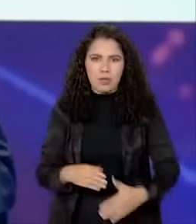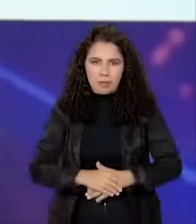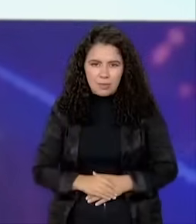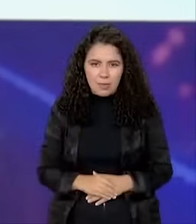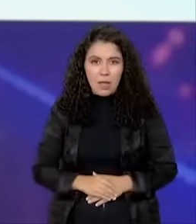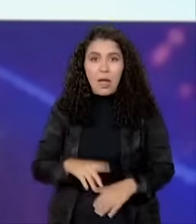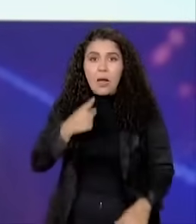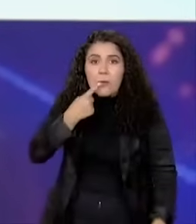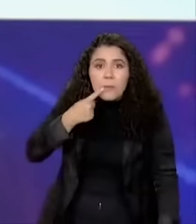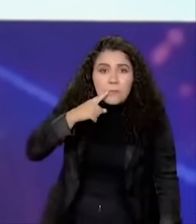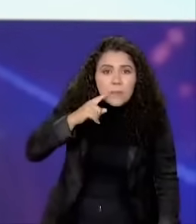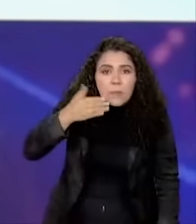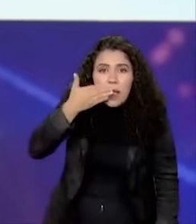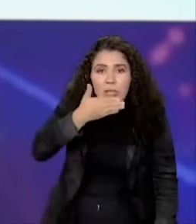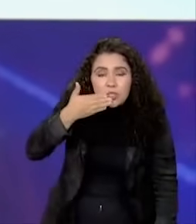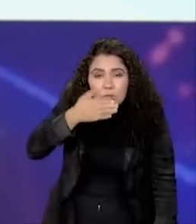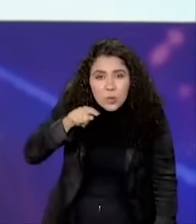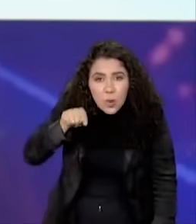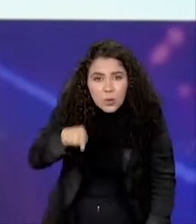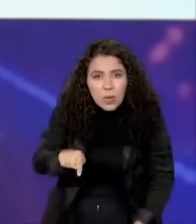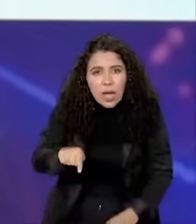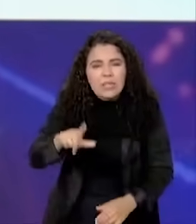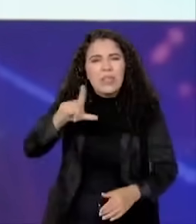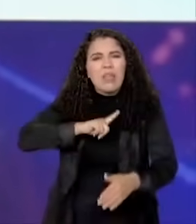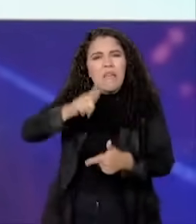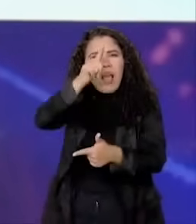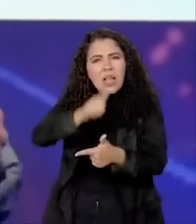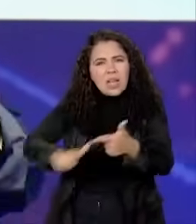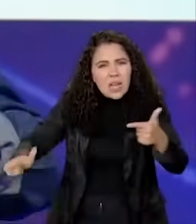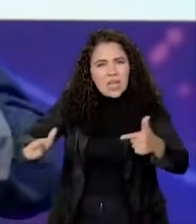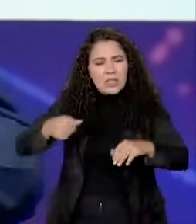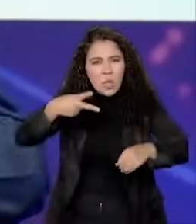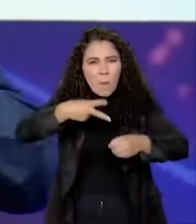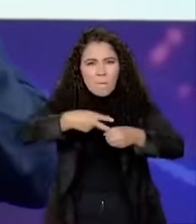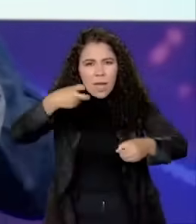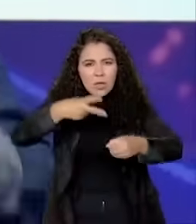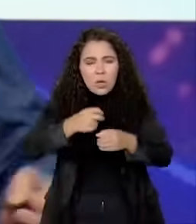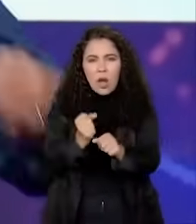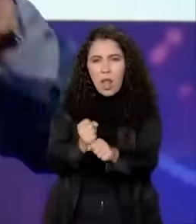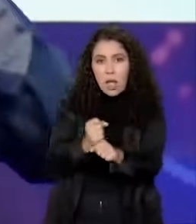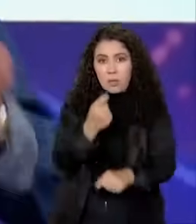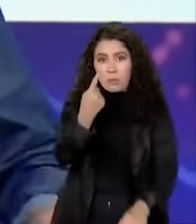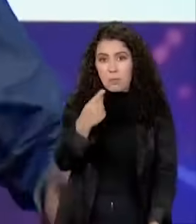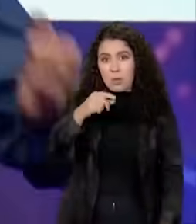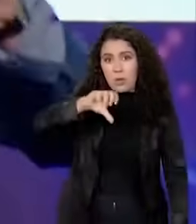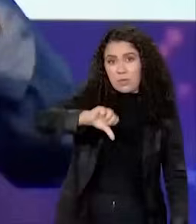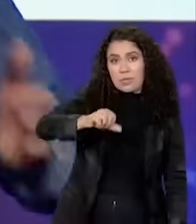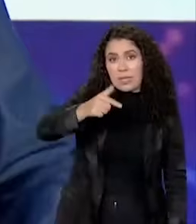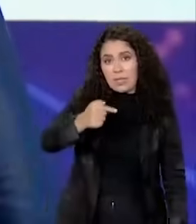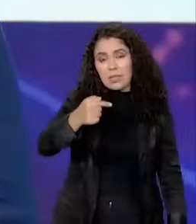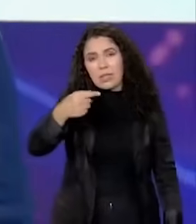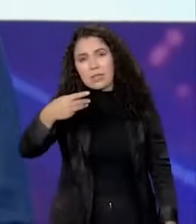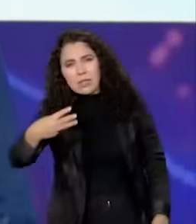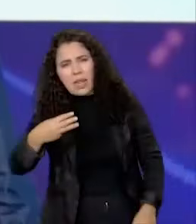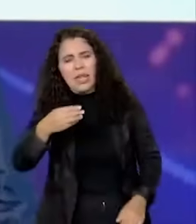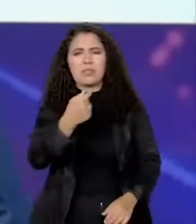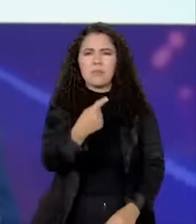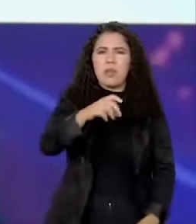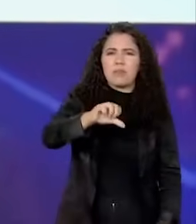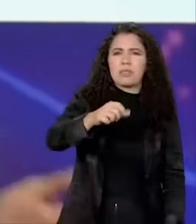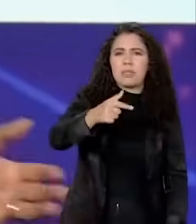Essa cana-de-açúcar, que quando veio a crise do petróleo em 1973, 74,